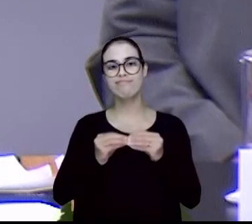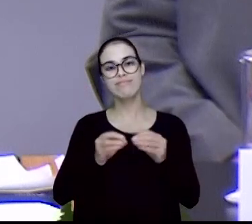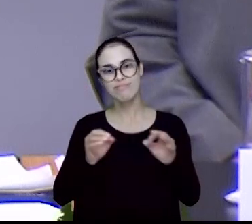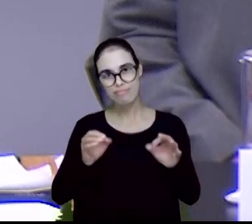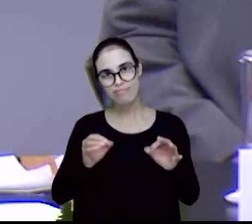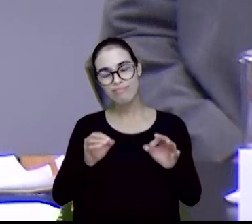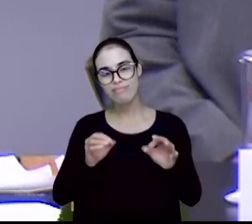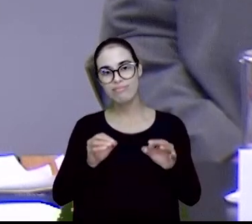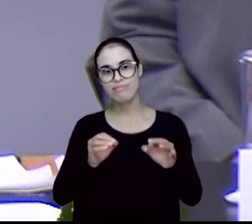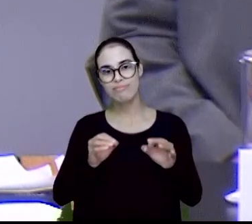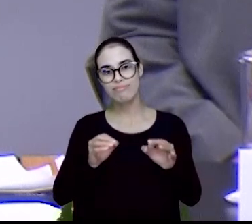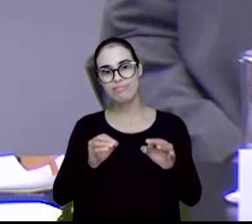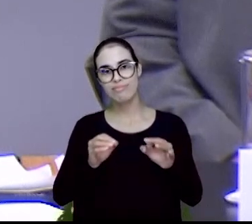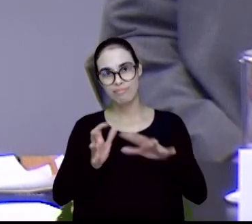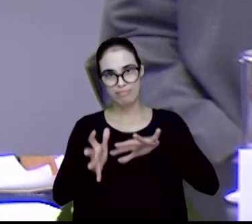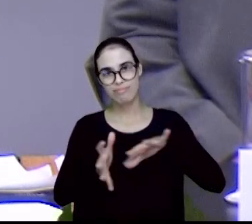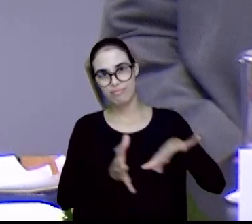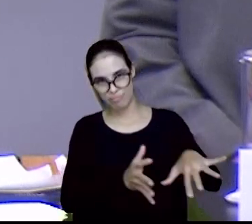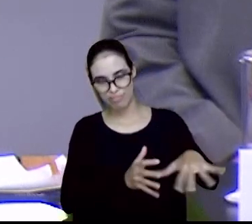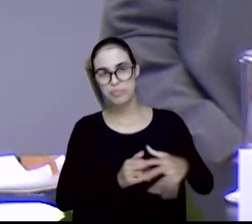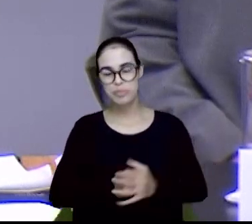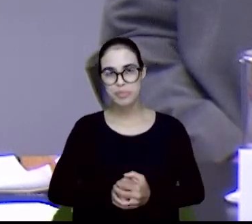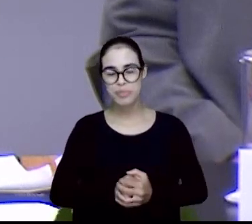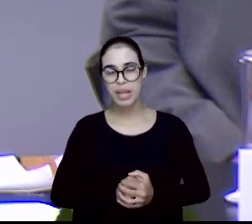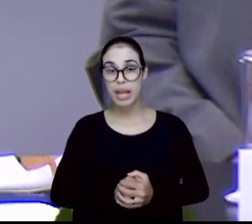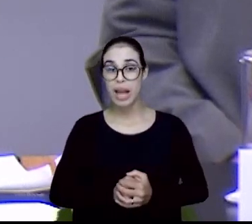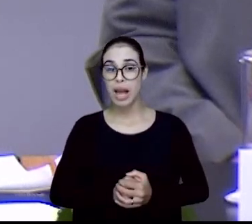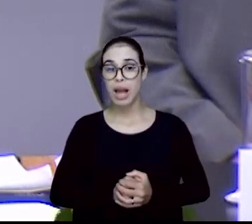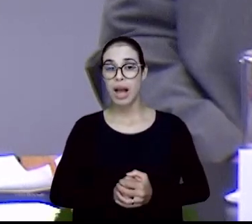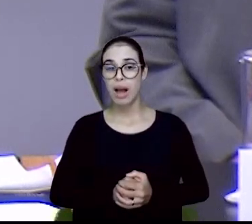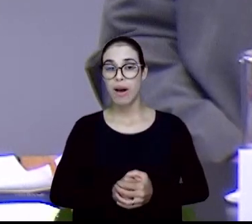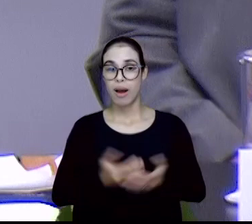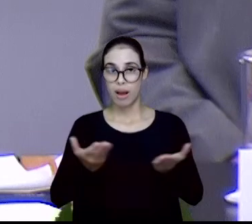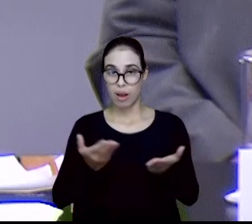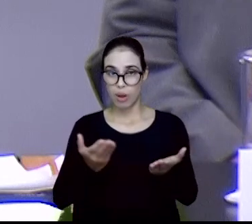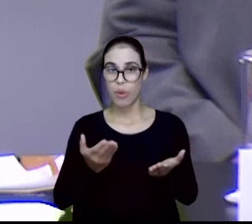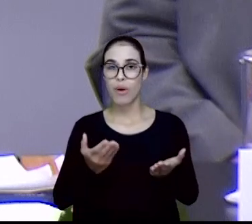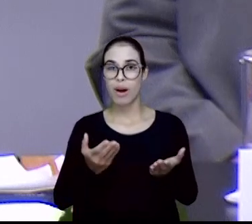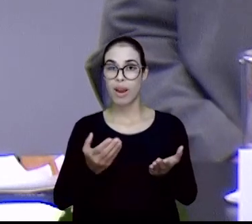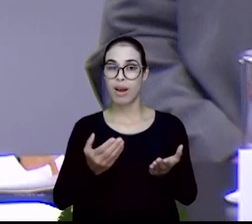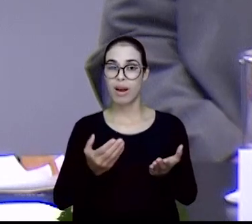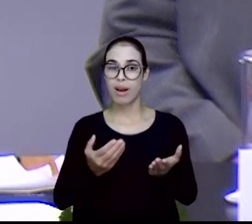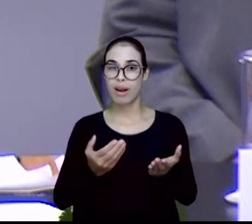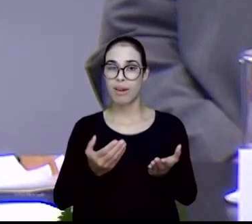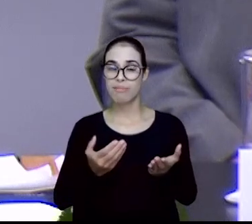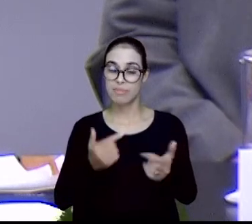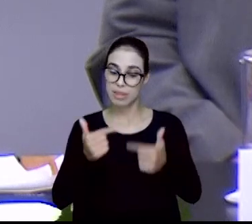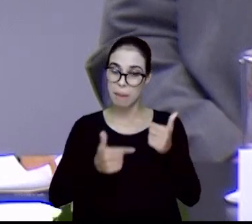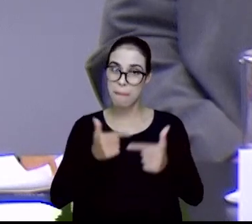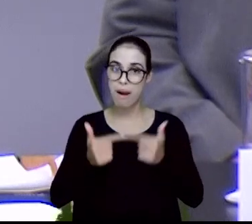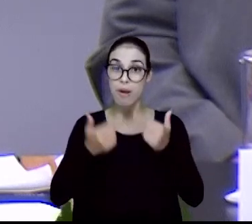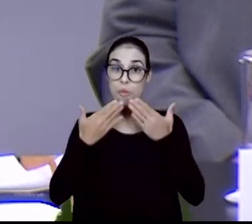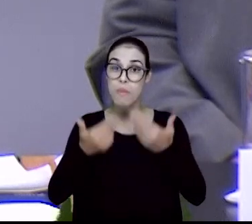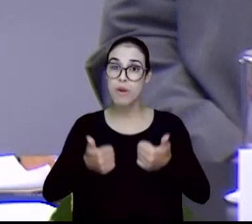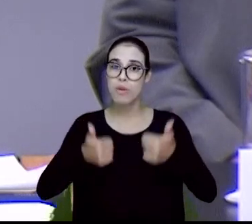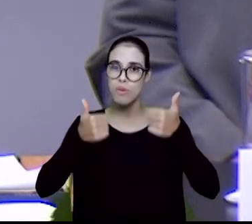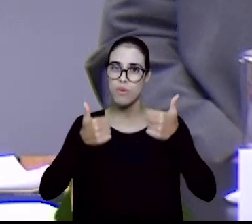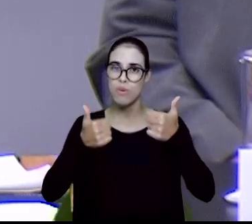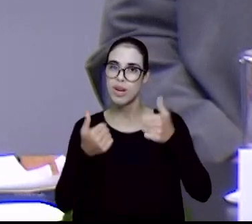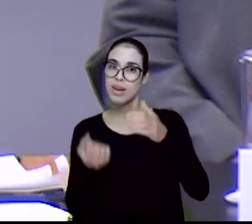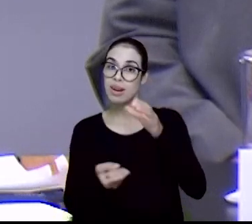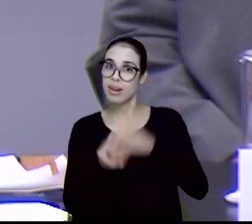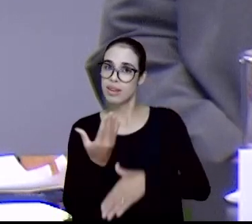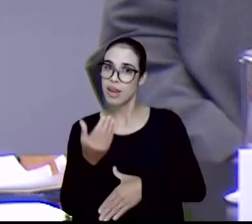as quais nós estamos trabalhando para tornar a vida melhor.